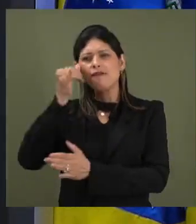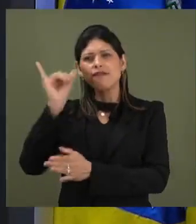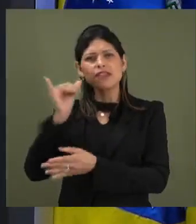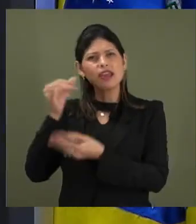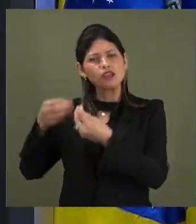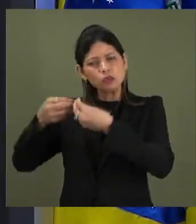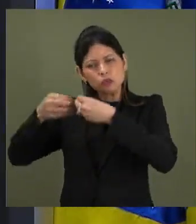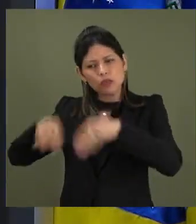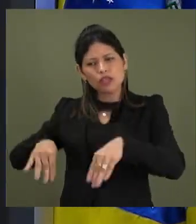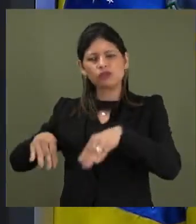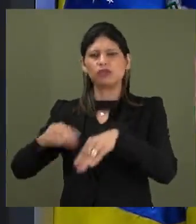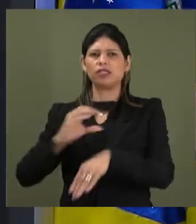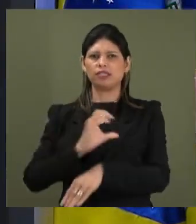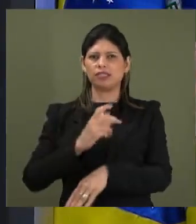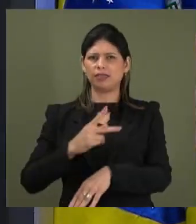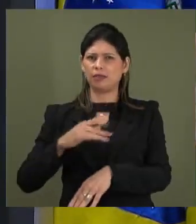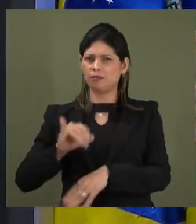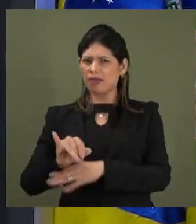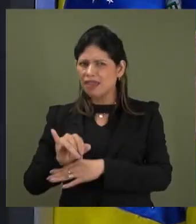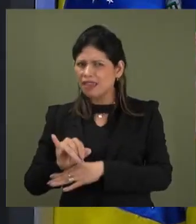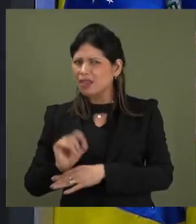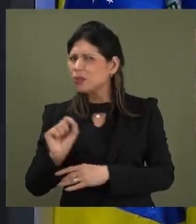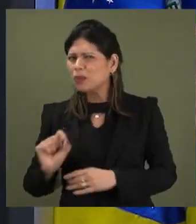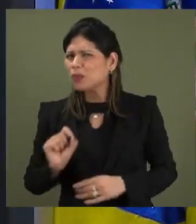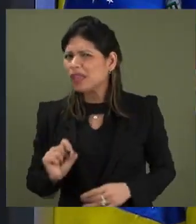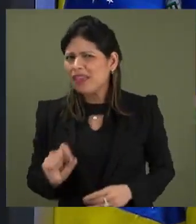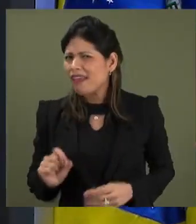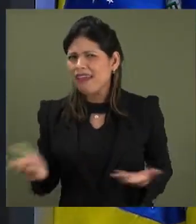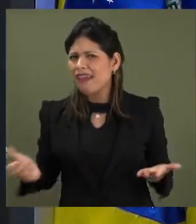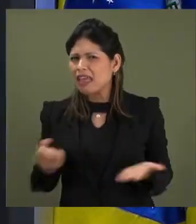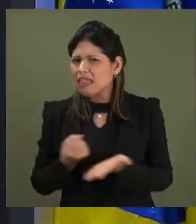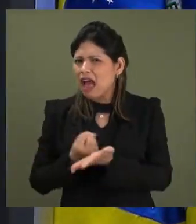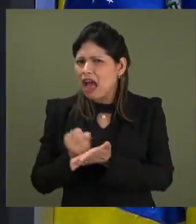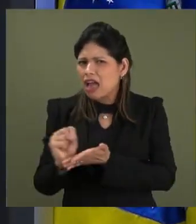é o quê CPI da extorsão ficou muito feio isso